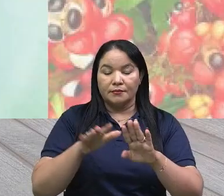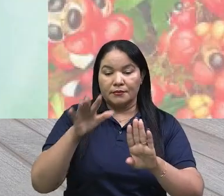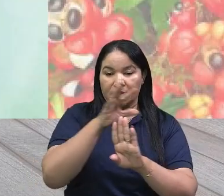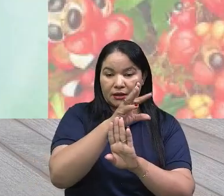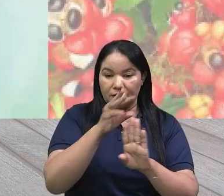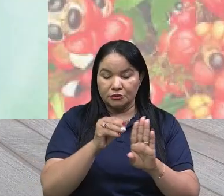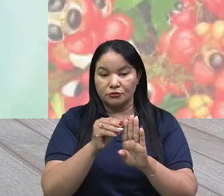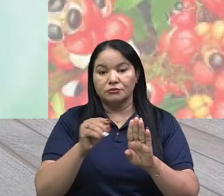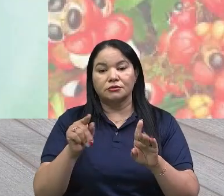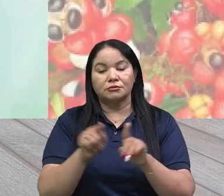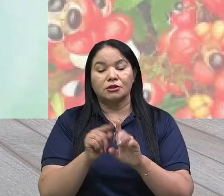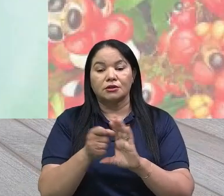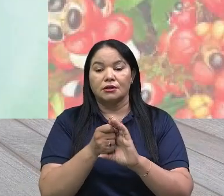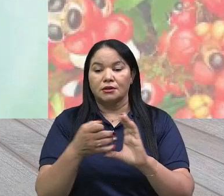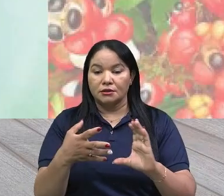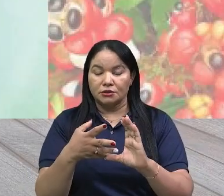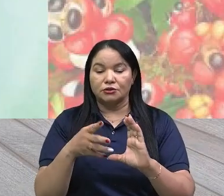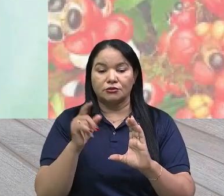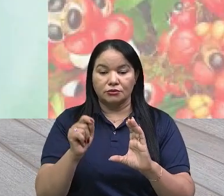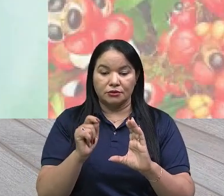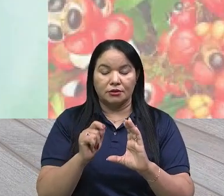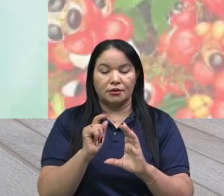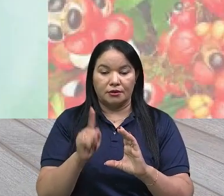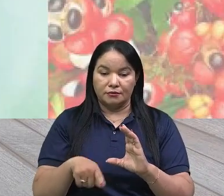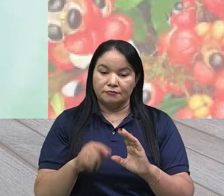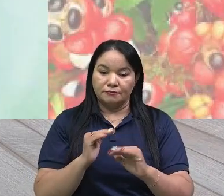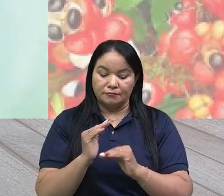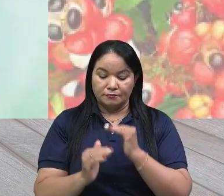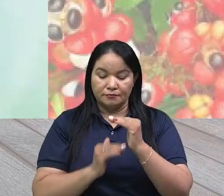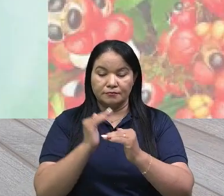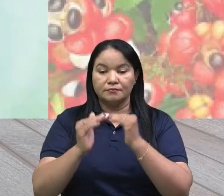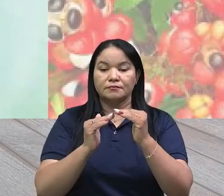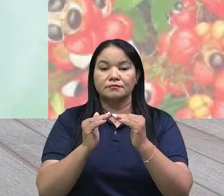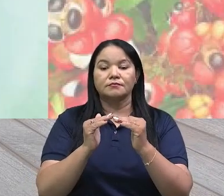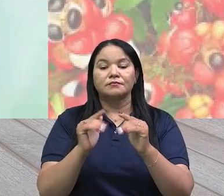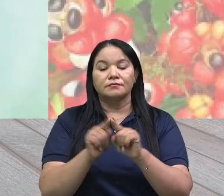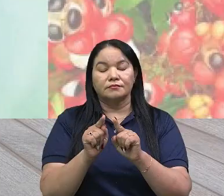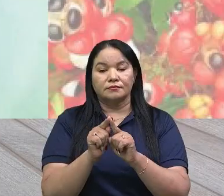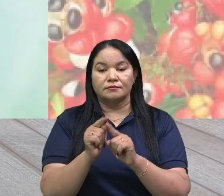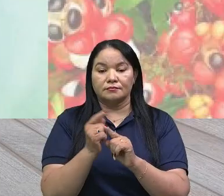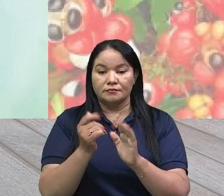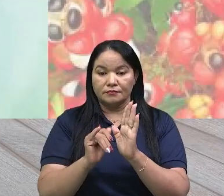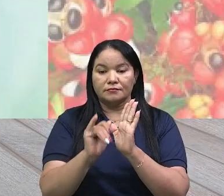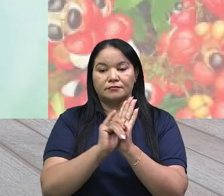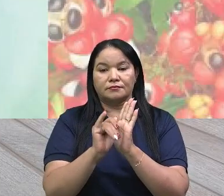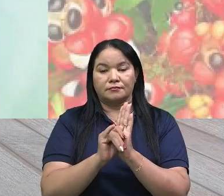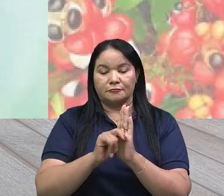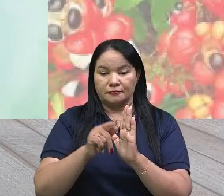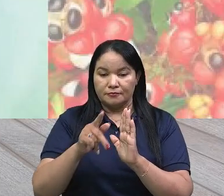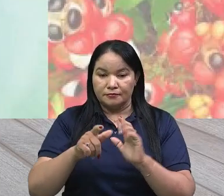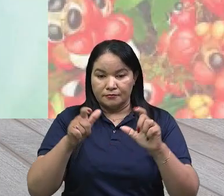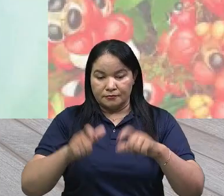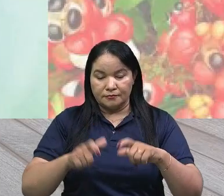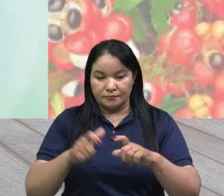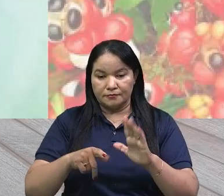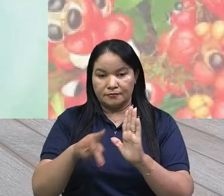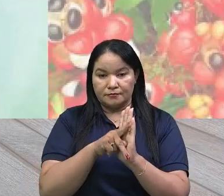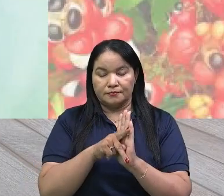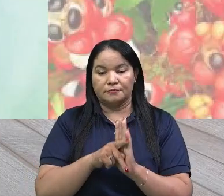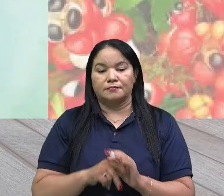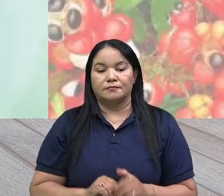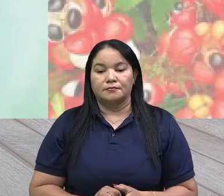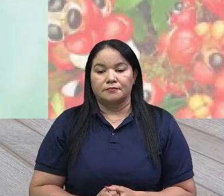isso acaba caracterizando todo esse desenvolvimento também da identidade regional, tá?